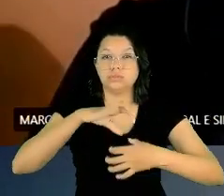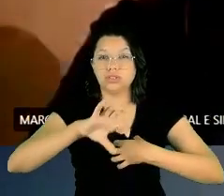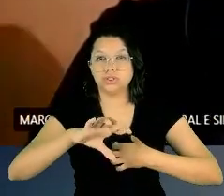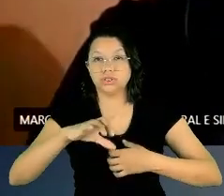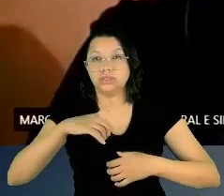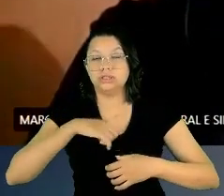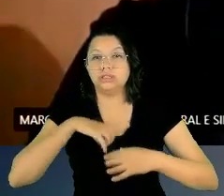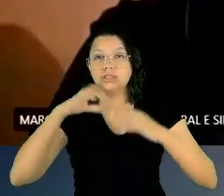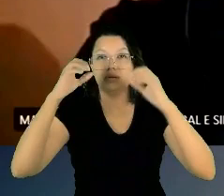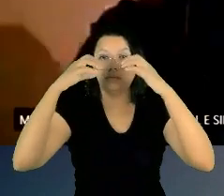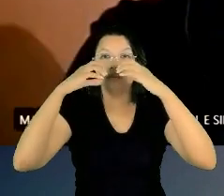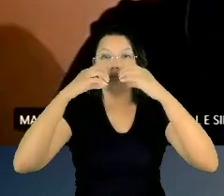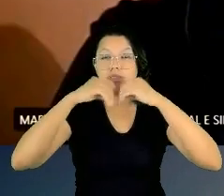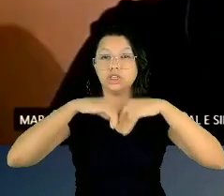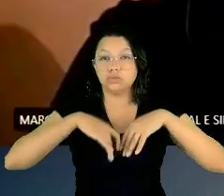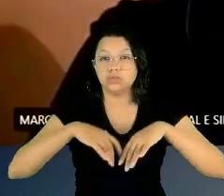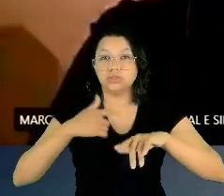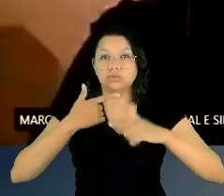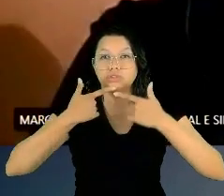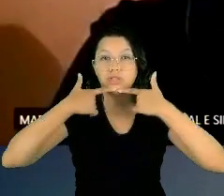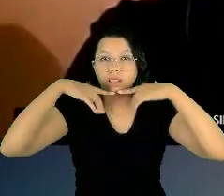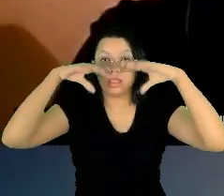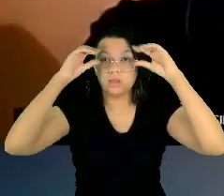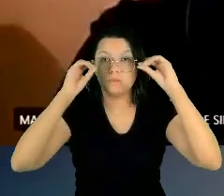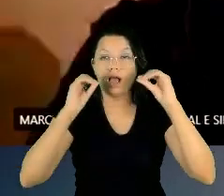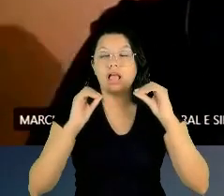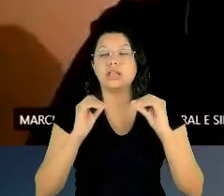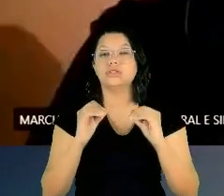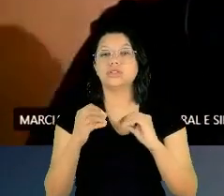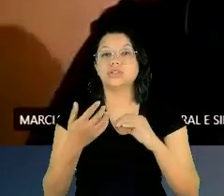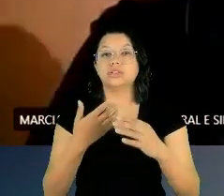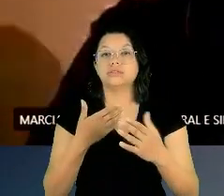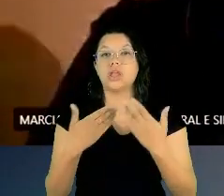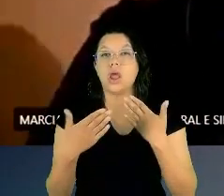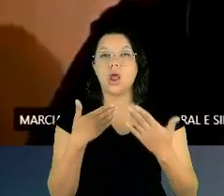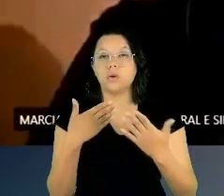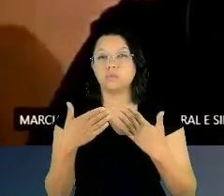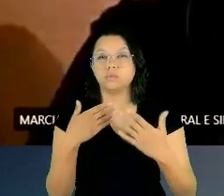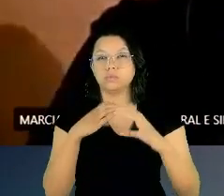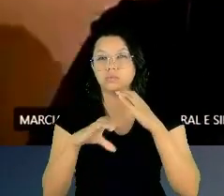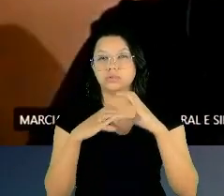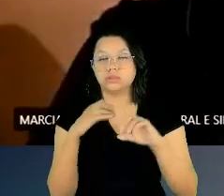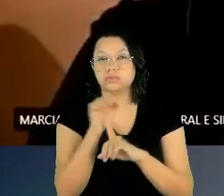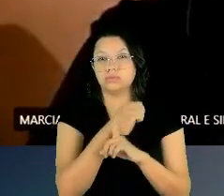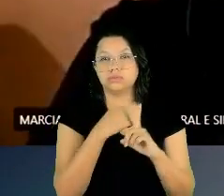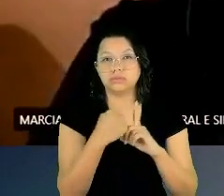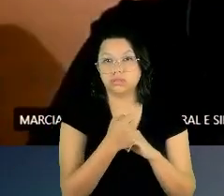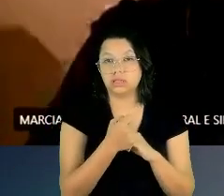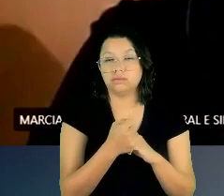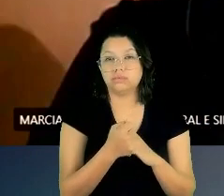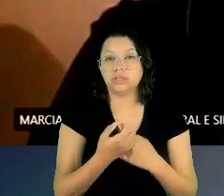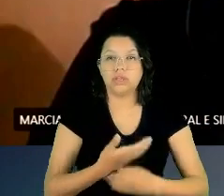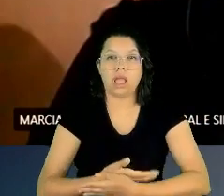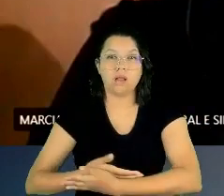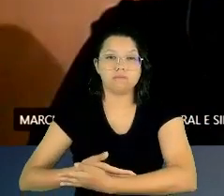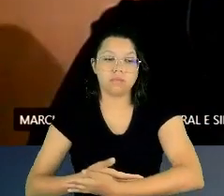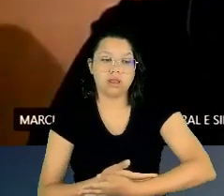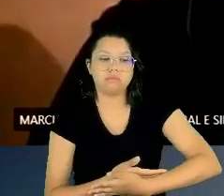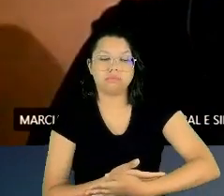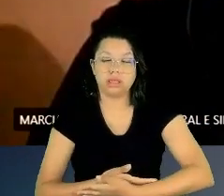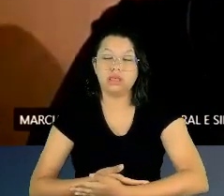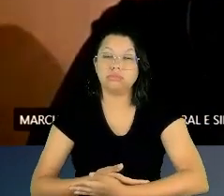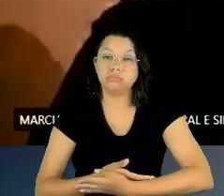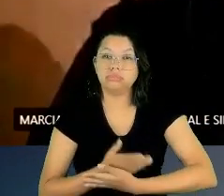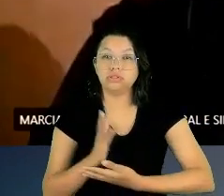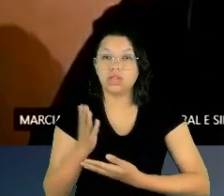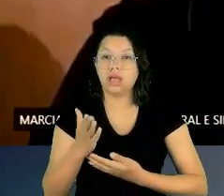de empatia, tem prejuízo de linguagem, de comunicação e de interação social. Então, eles desde bebês,